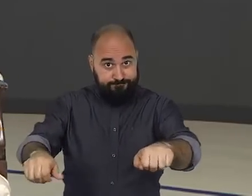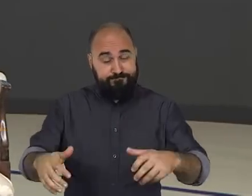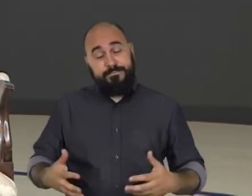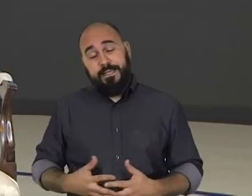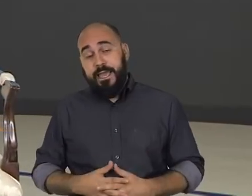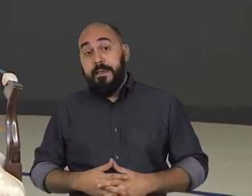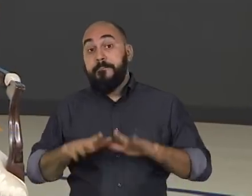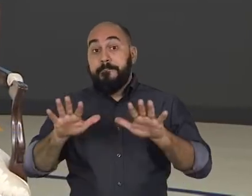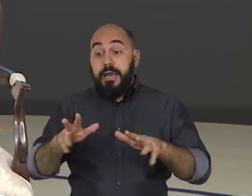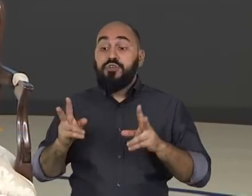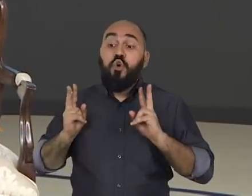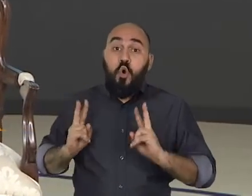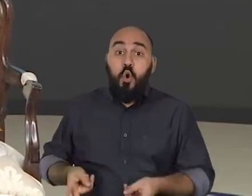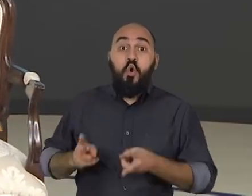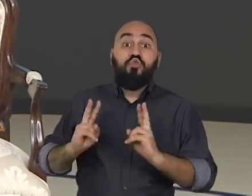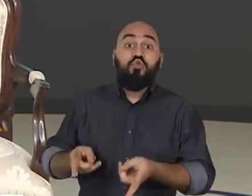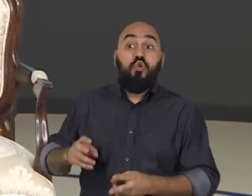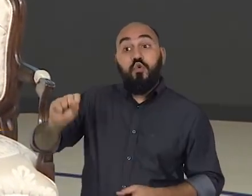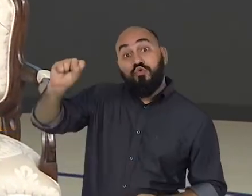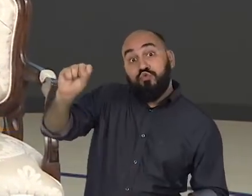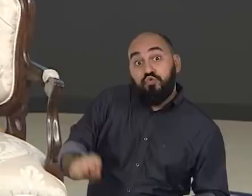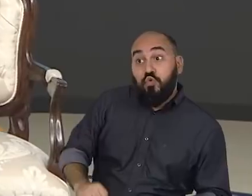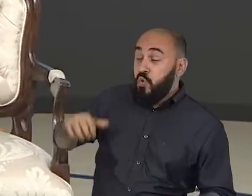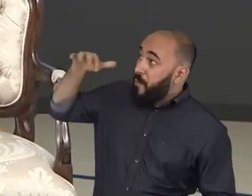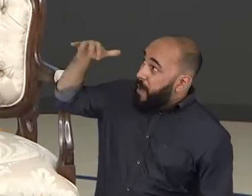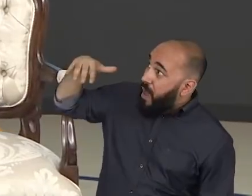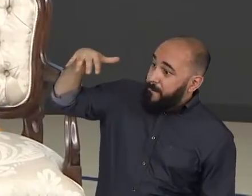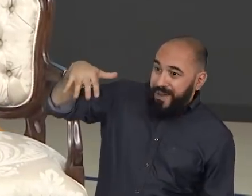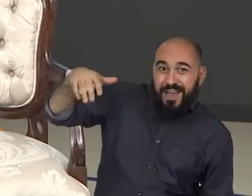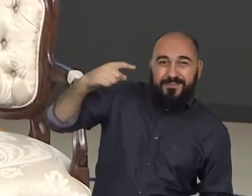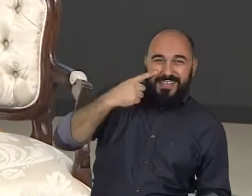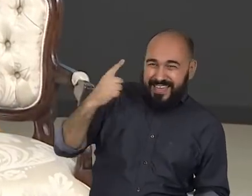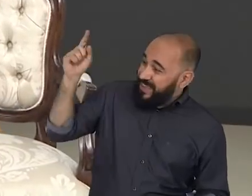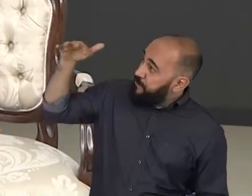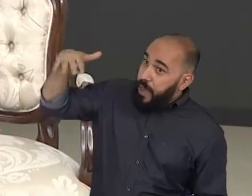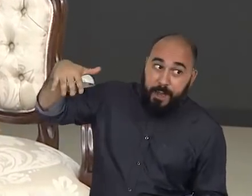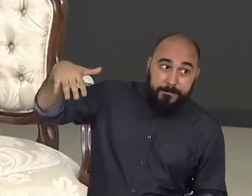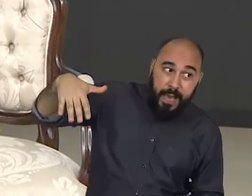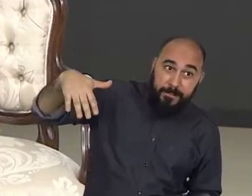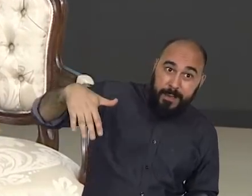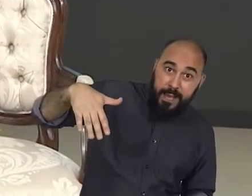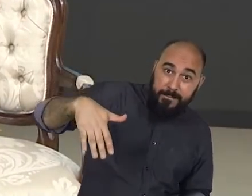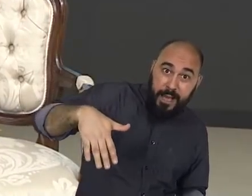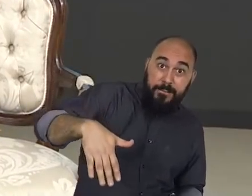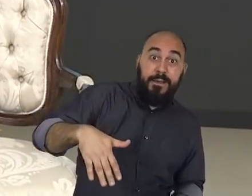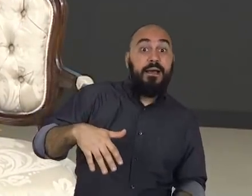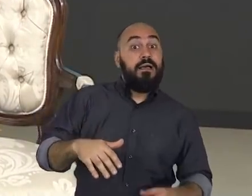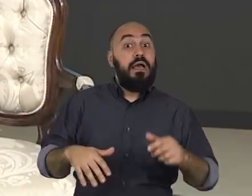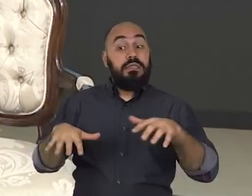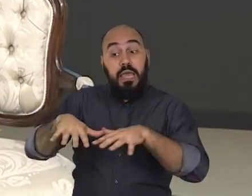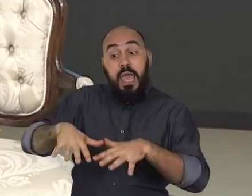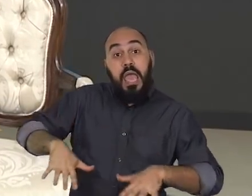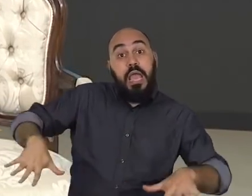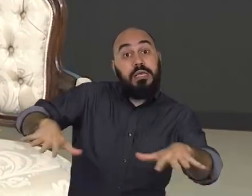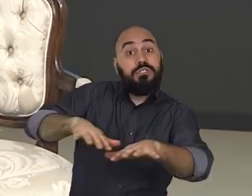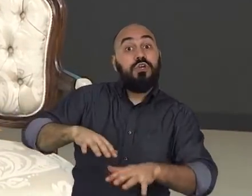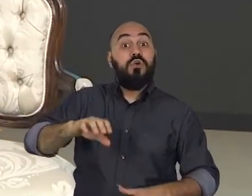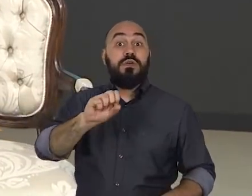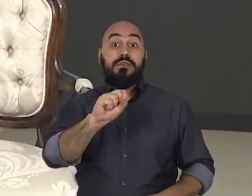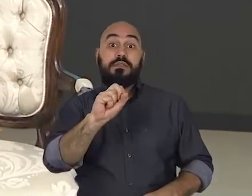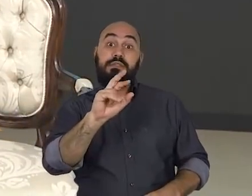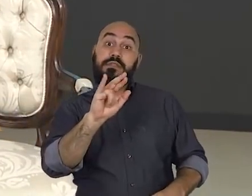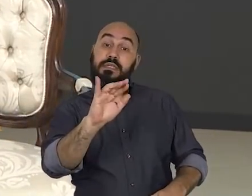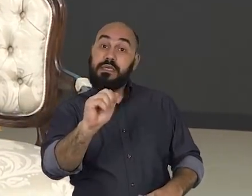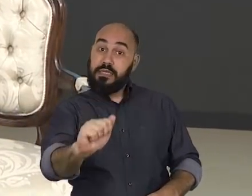eles continuaram seu movimento para o sul, indo até a região de Hatu, ou seja, a região